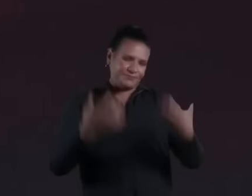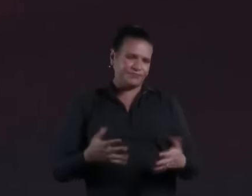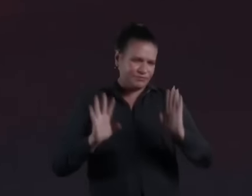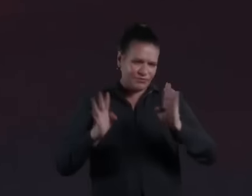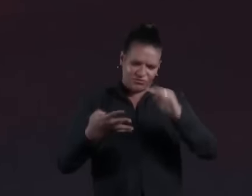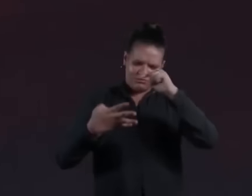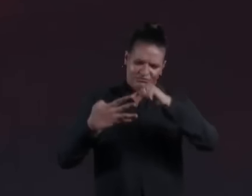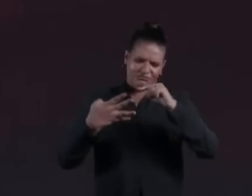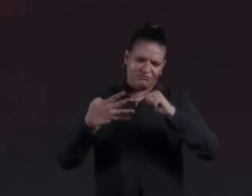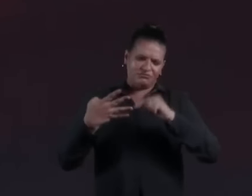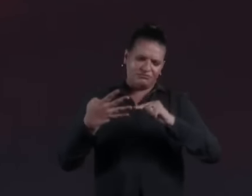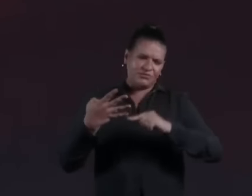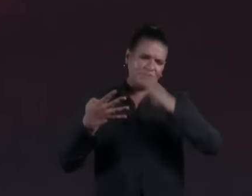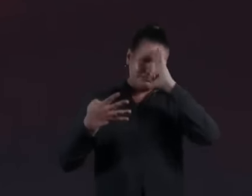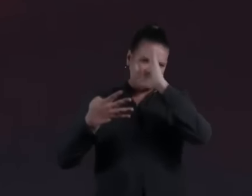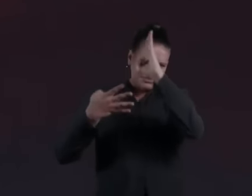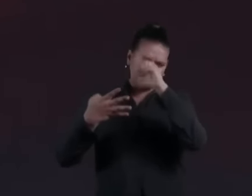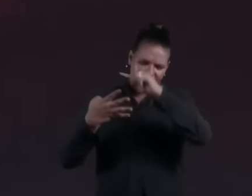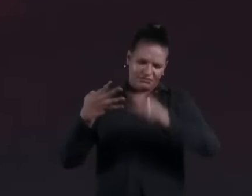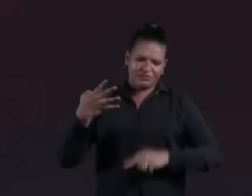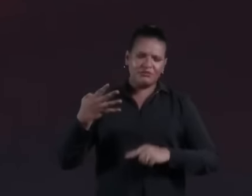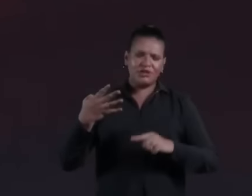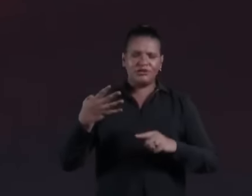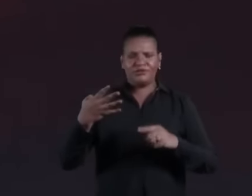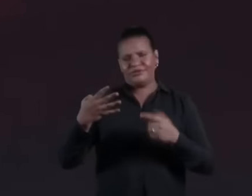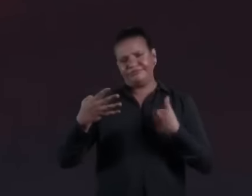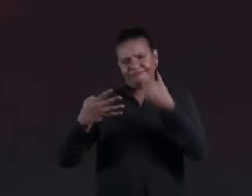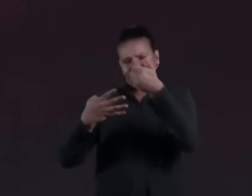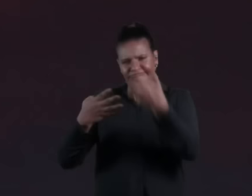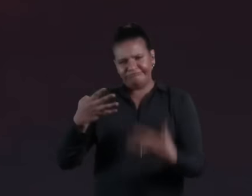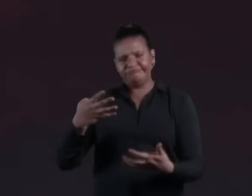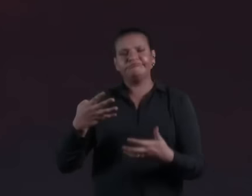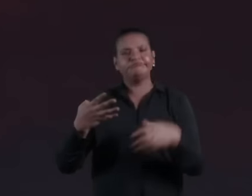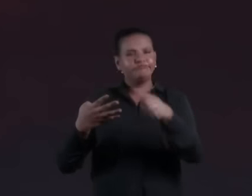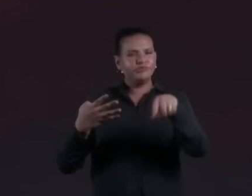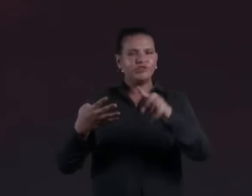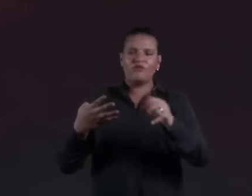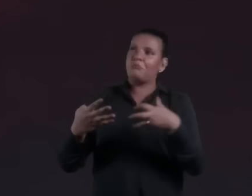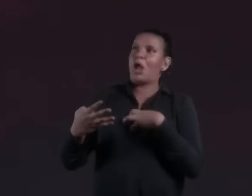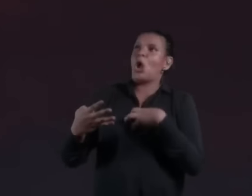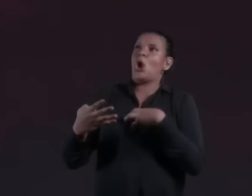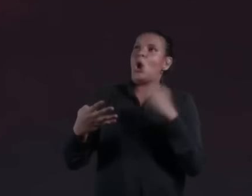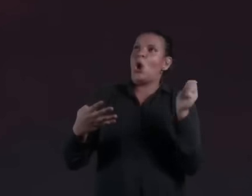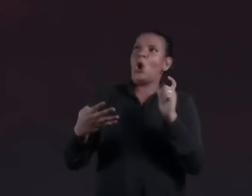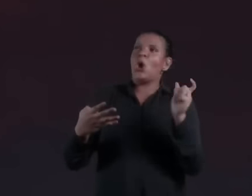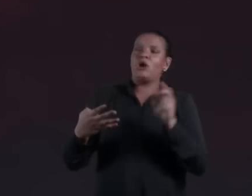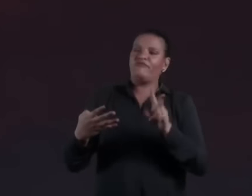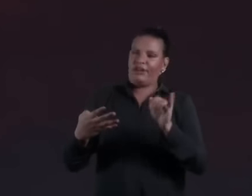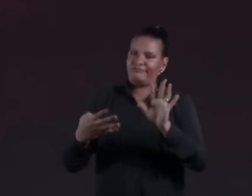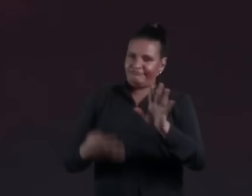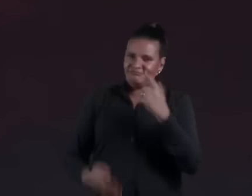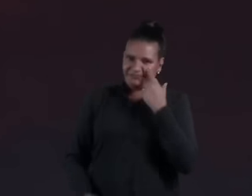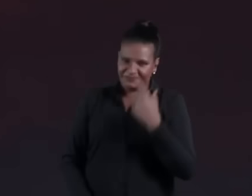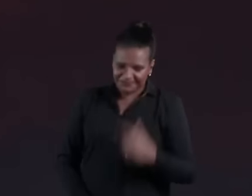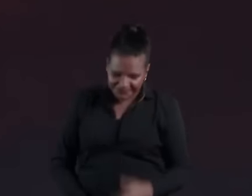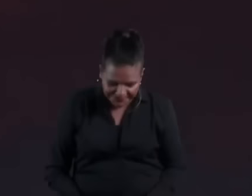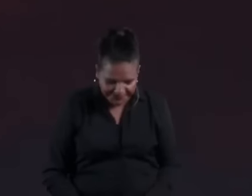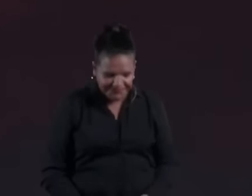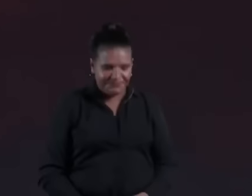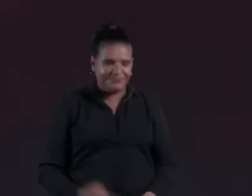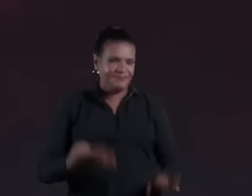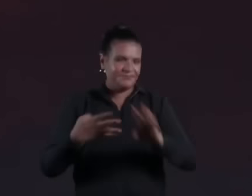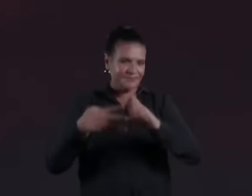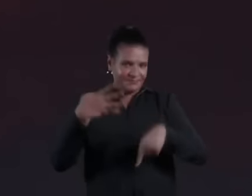para esses quatro Chaves e eu ten certeza que vai falar muito com você essa mensagem falou muito comigo também a